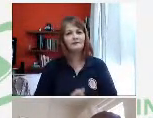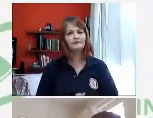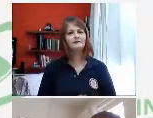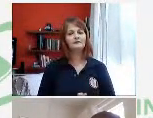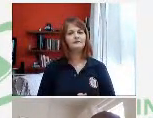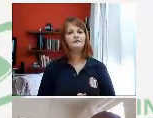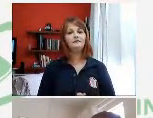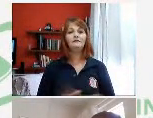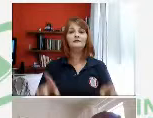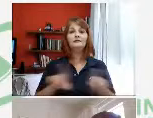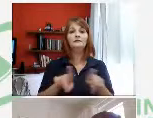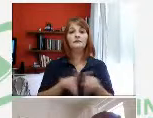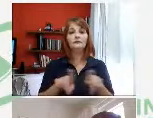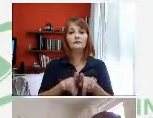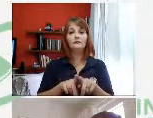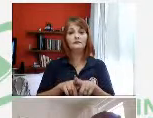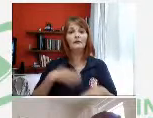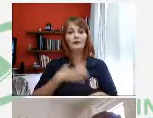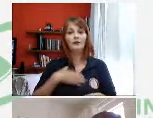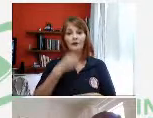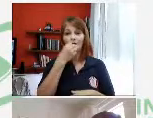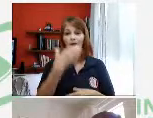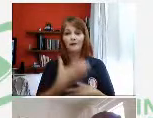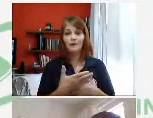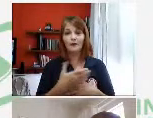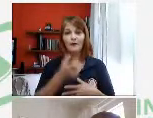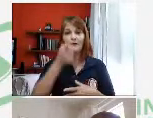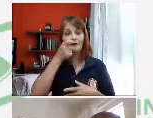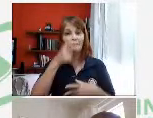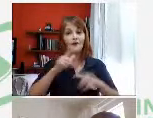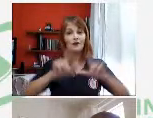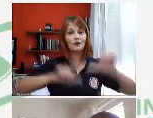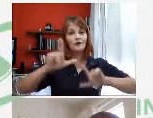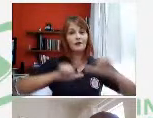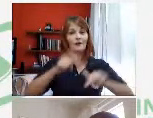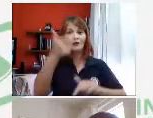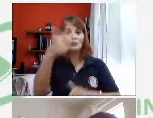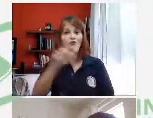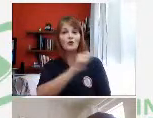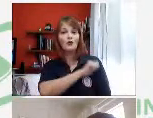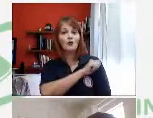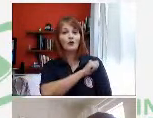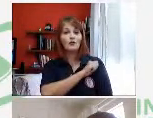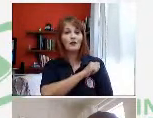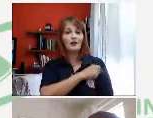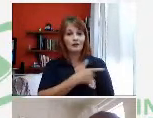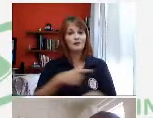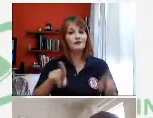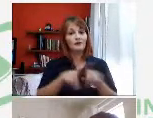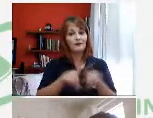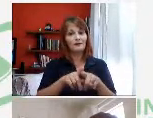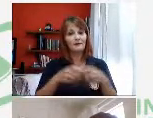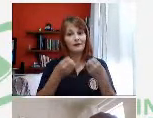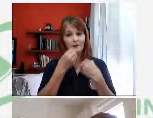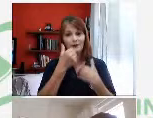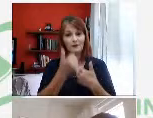Inclusive, foi muito gratificante ver os trabalhos dos outros colegas também.